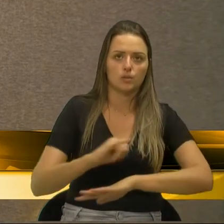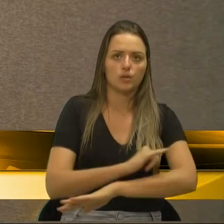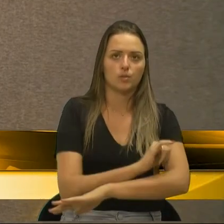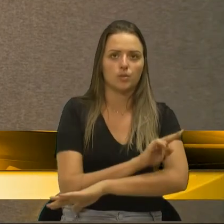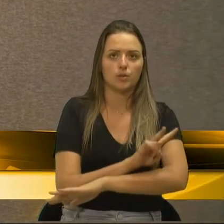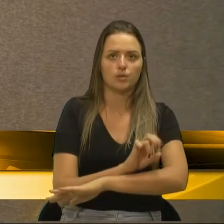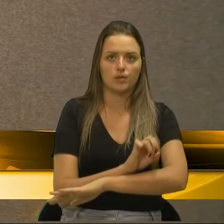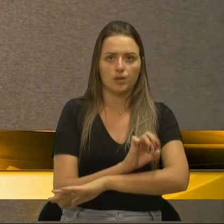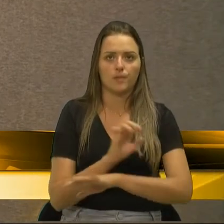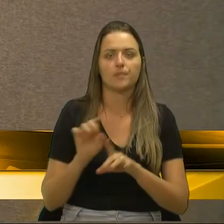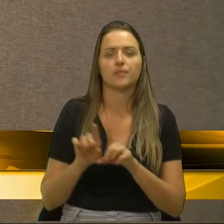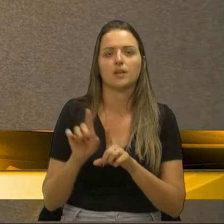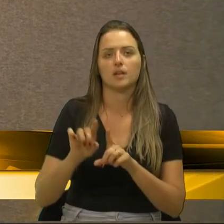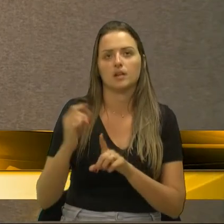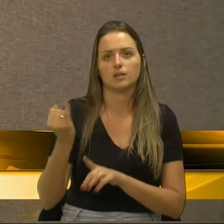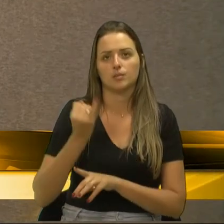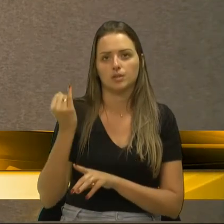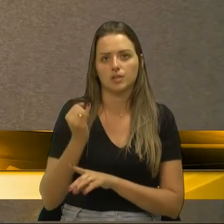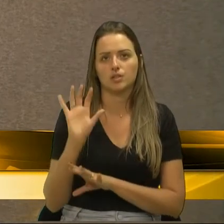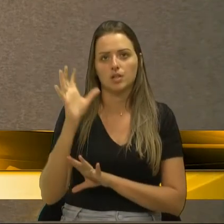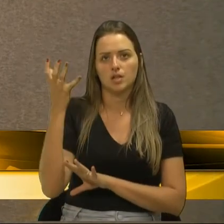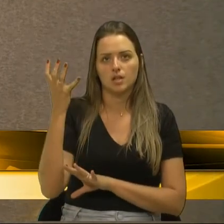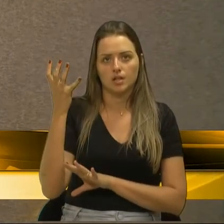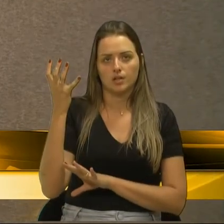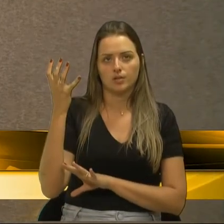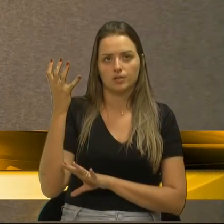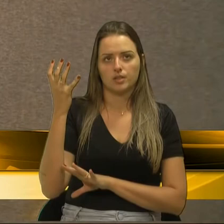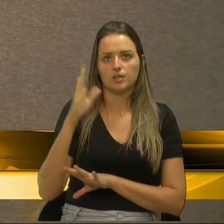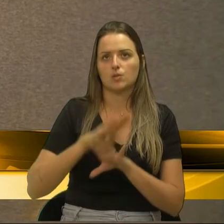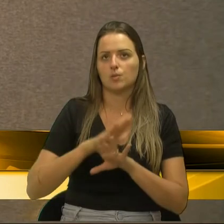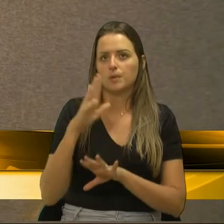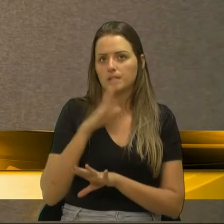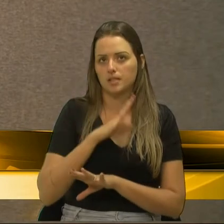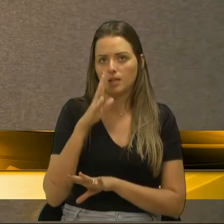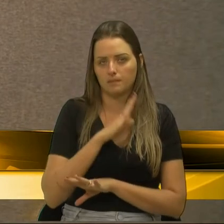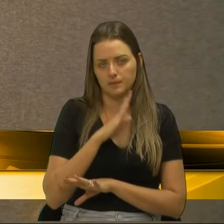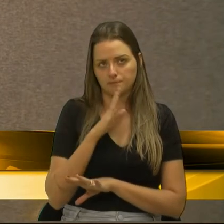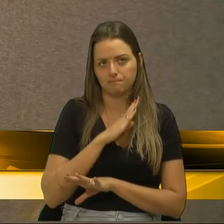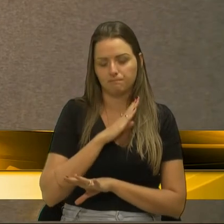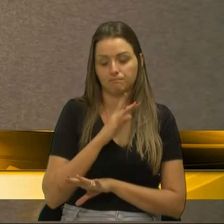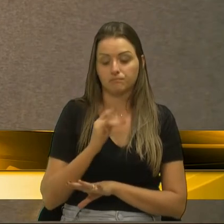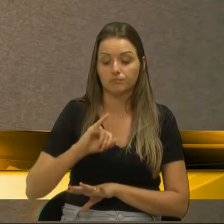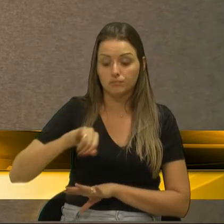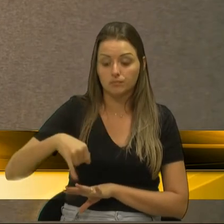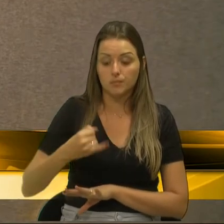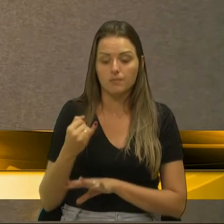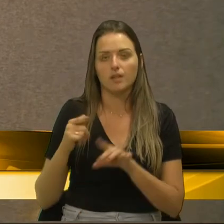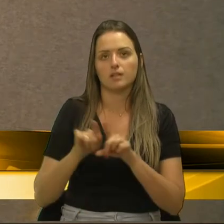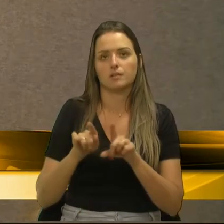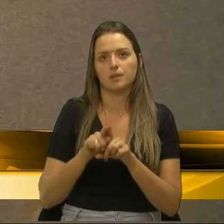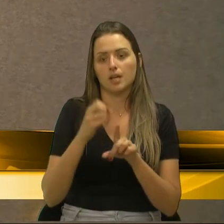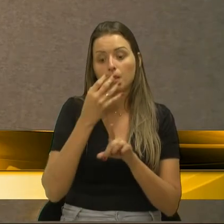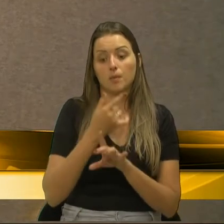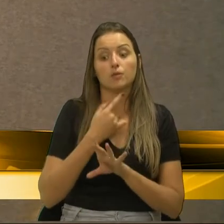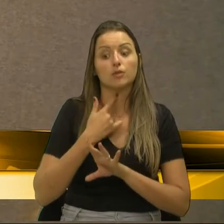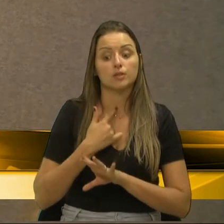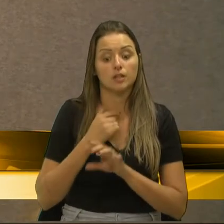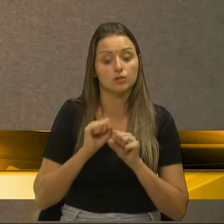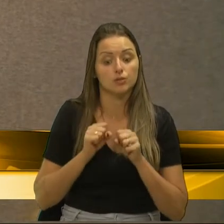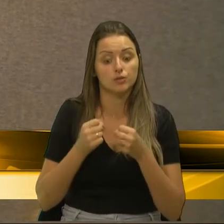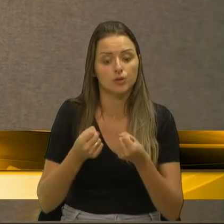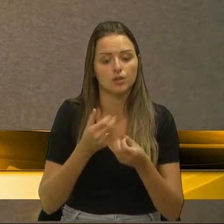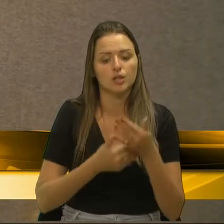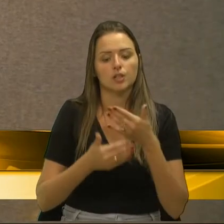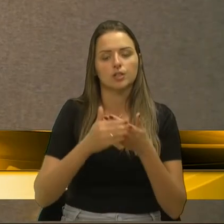é importante, nós precisamos que isso aconteça o mais rápido possível, aproveitar a boa vontade e o empenho